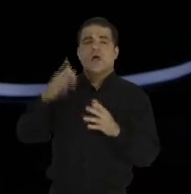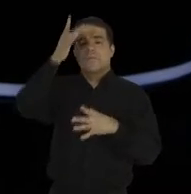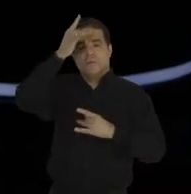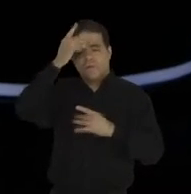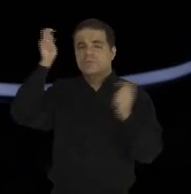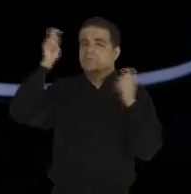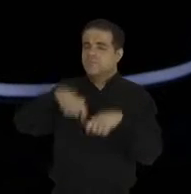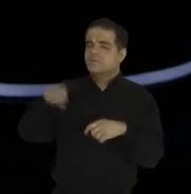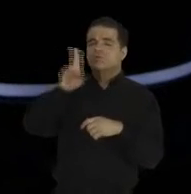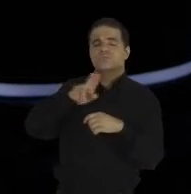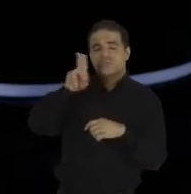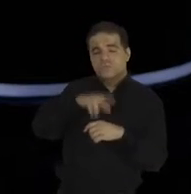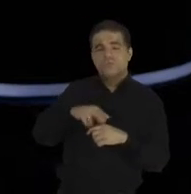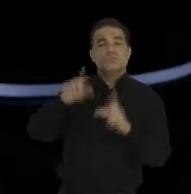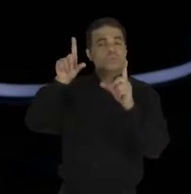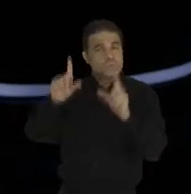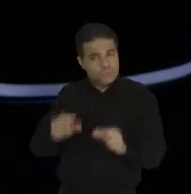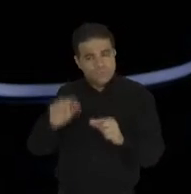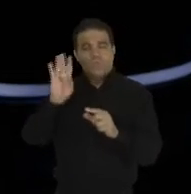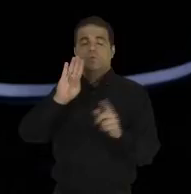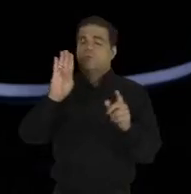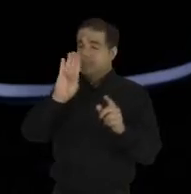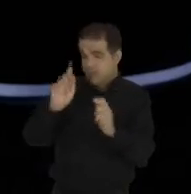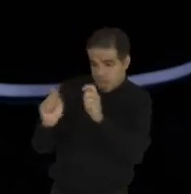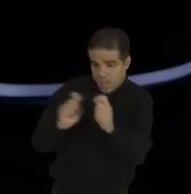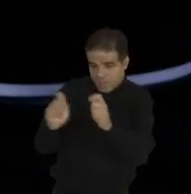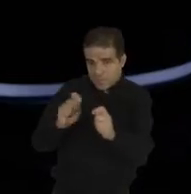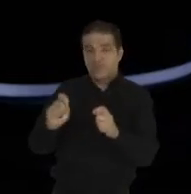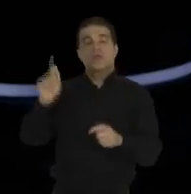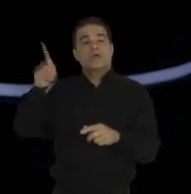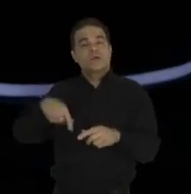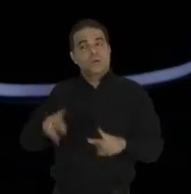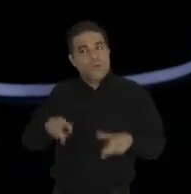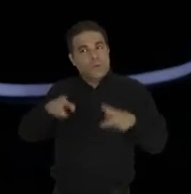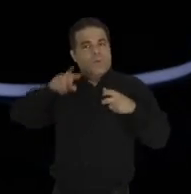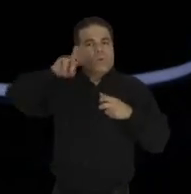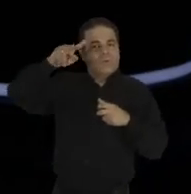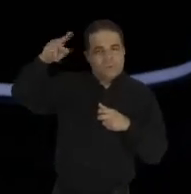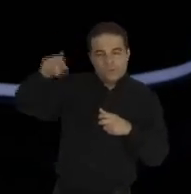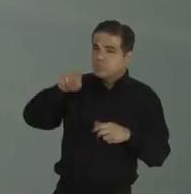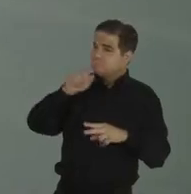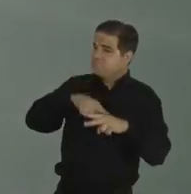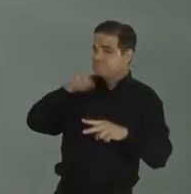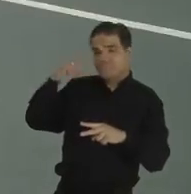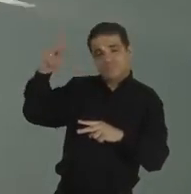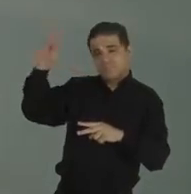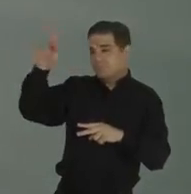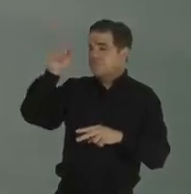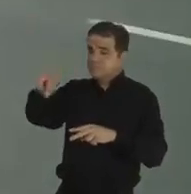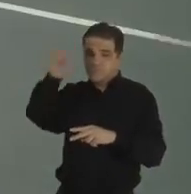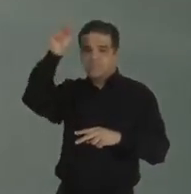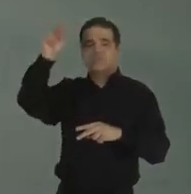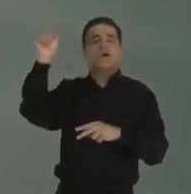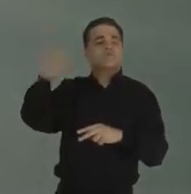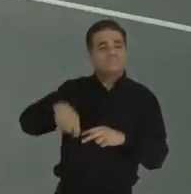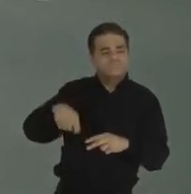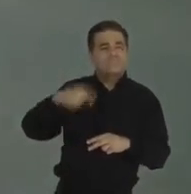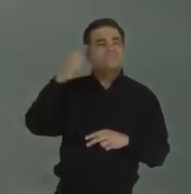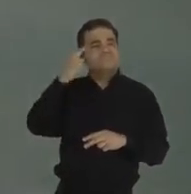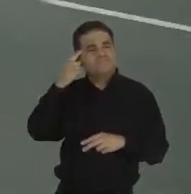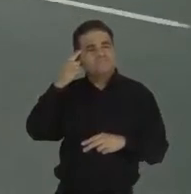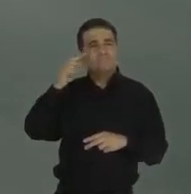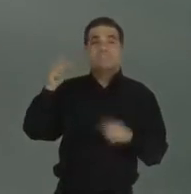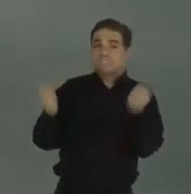performance que pode otimizar o consumo das Baterias ou explorar o máximo a potência e torque Você que escolhe além de tudo isso